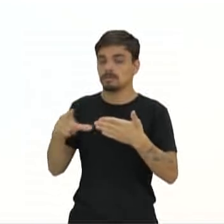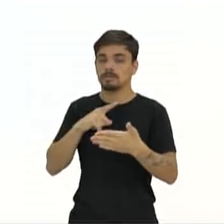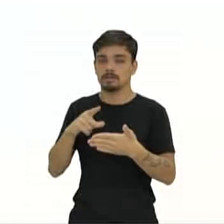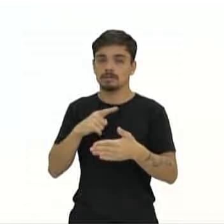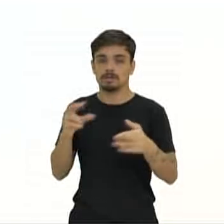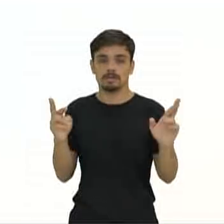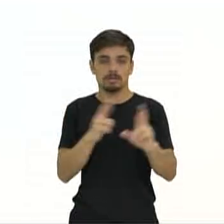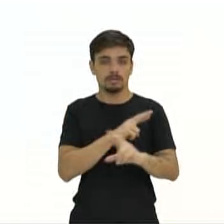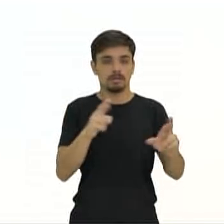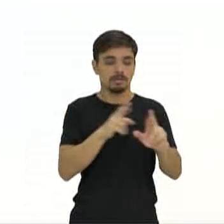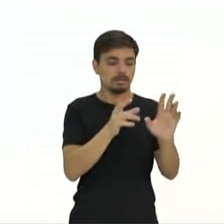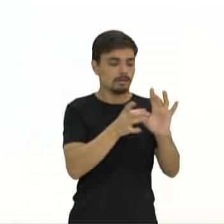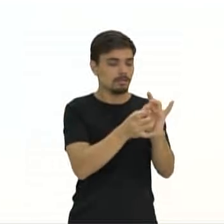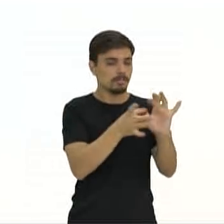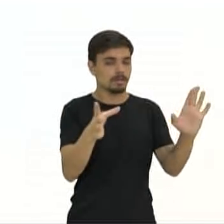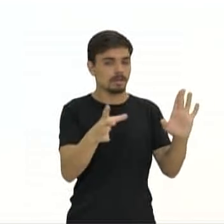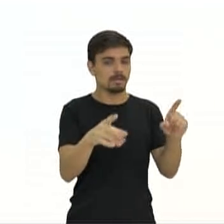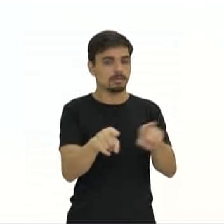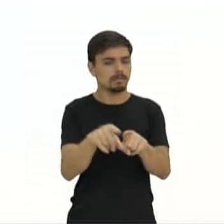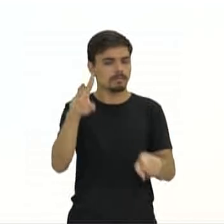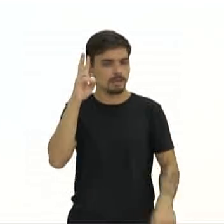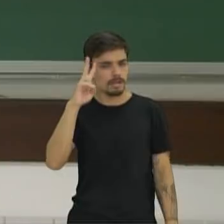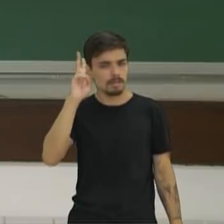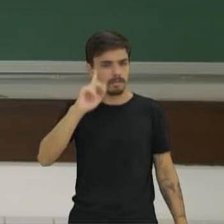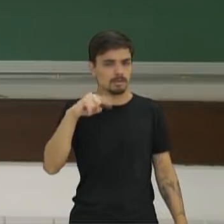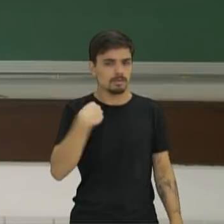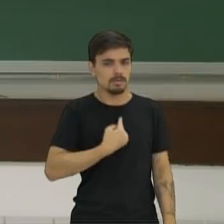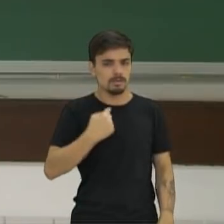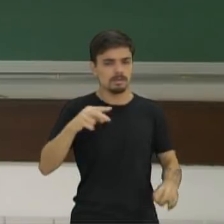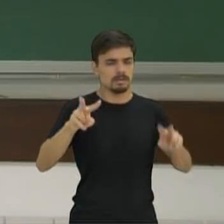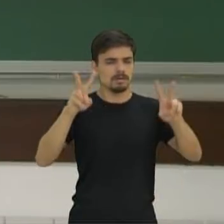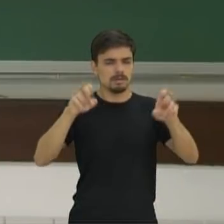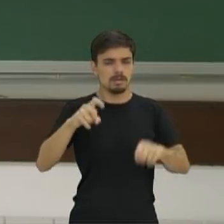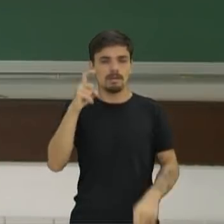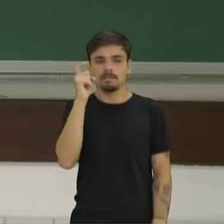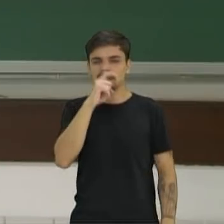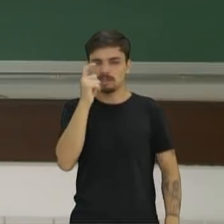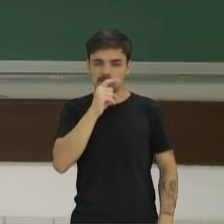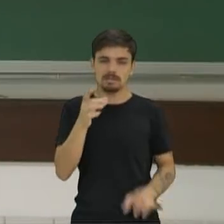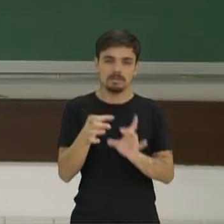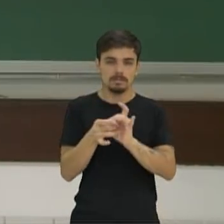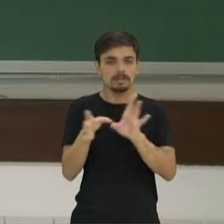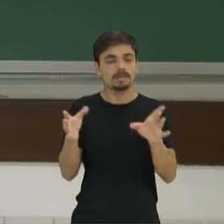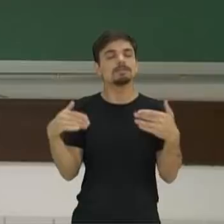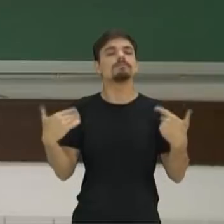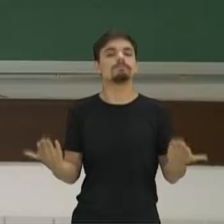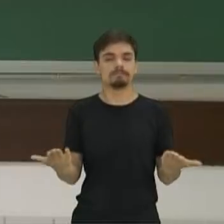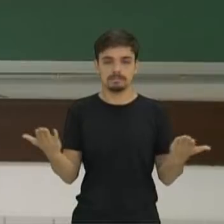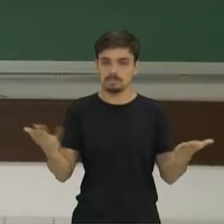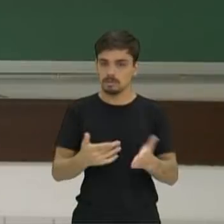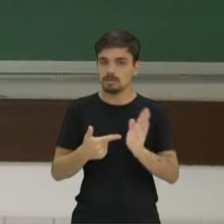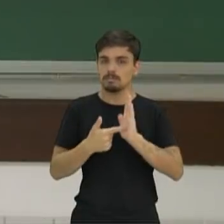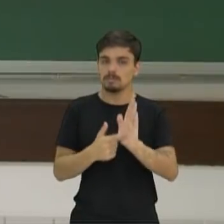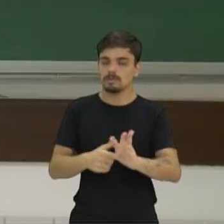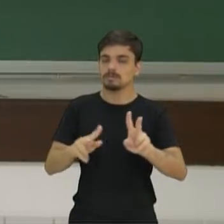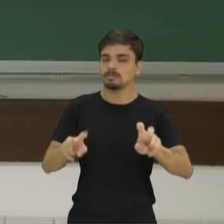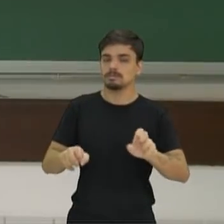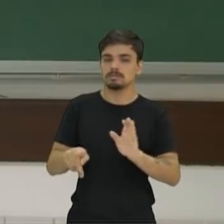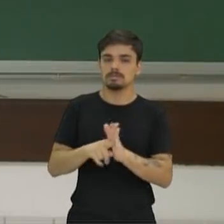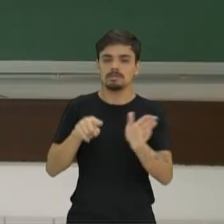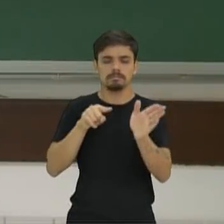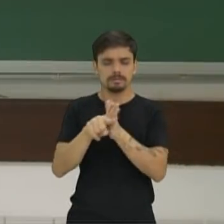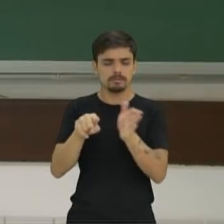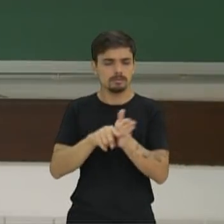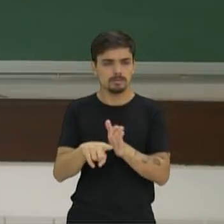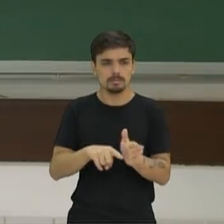relação à liberdade. Lembra do nosso título? A mentirosa liberdade? E agora ela traz aí esse monte de